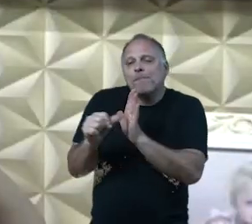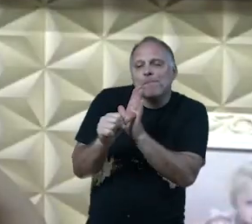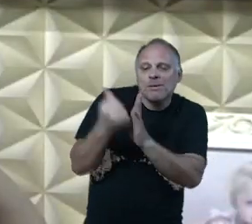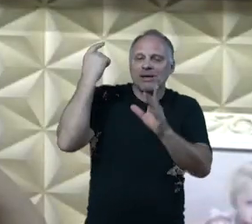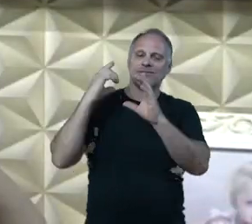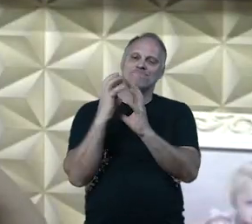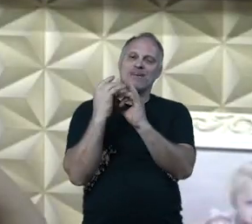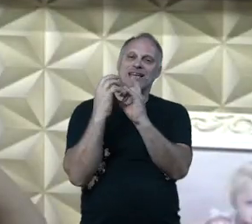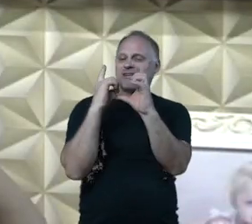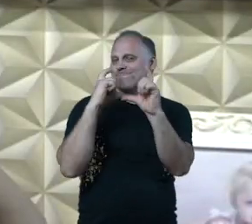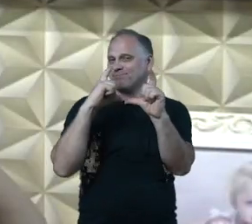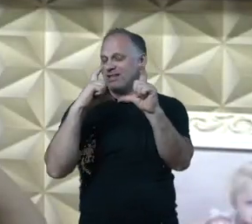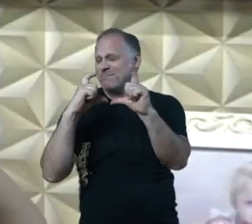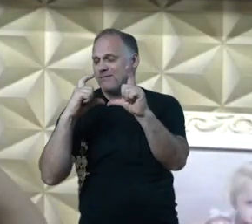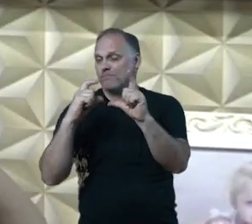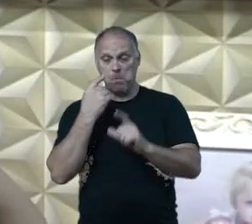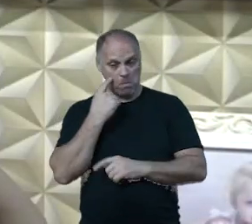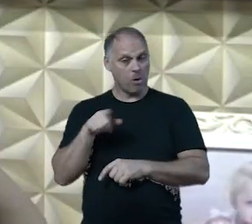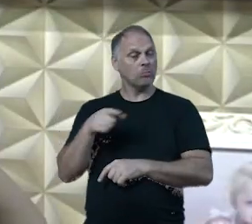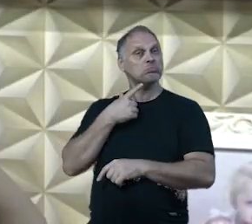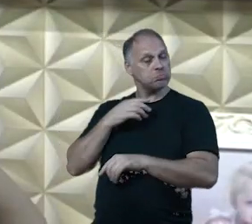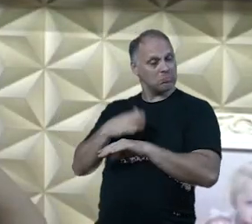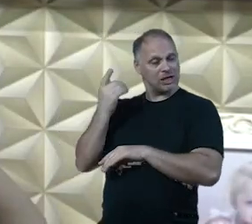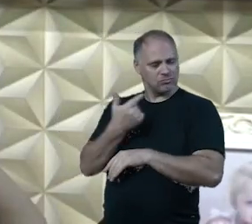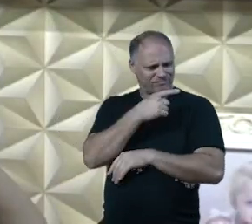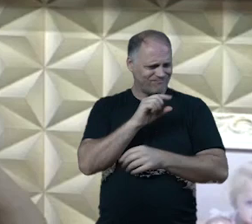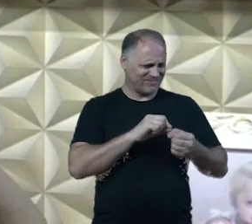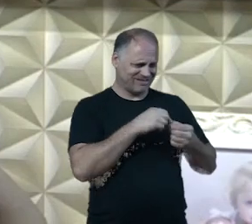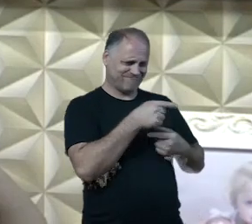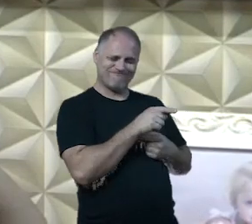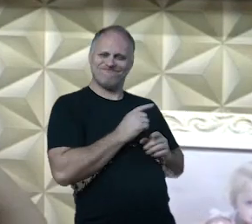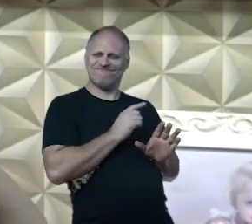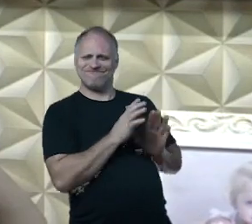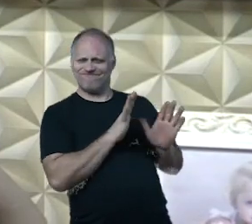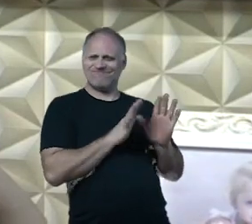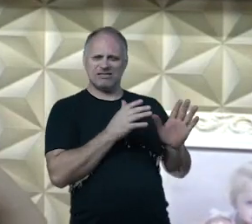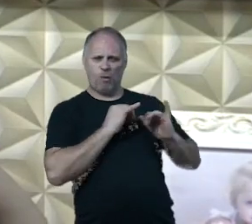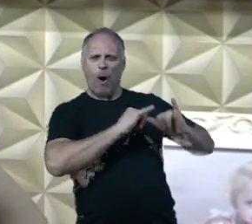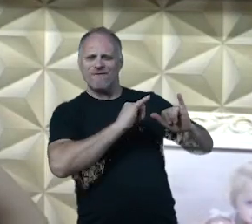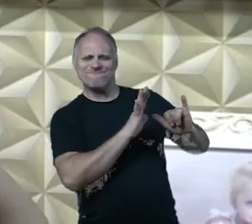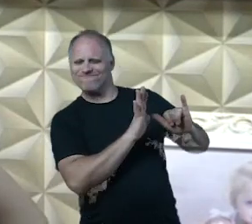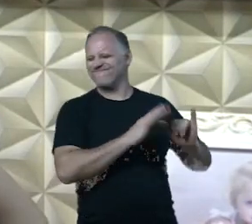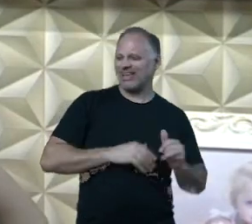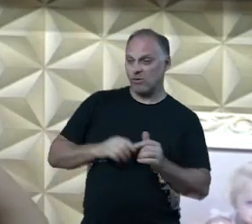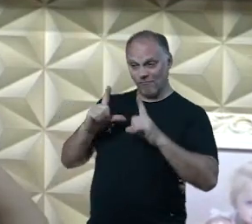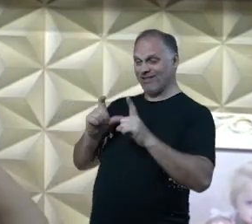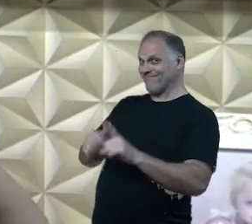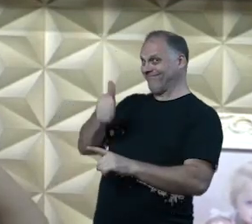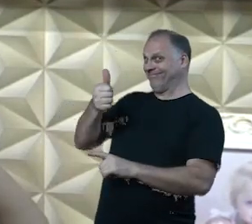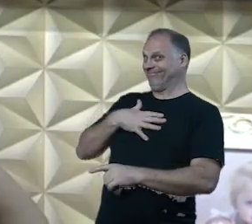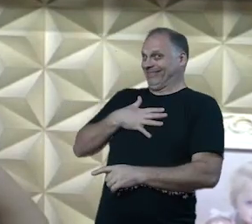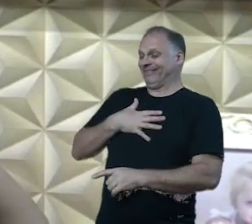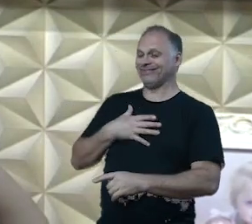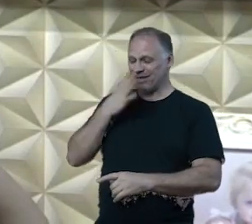câmera. E aí eu descobri, opa, isso aqui eu gosto mais de fazer do que o que eu estou atuando agora no mercado de trabalho. E